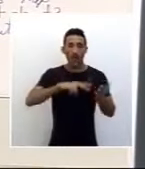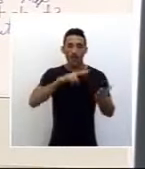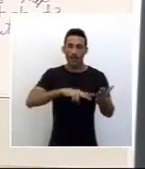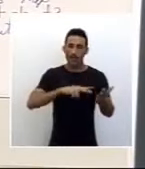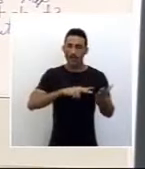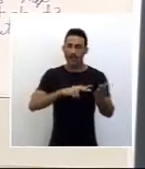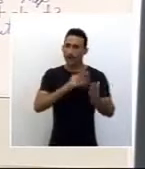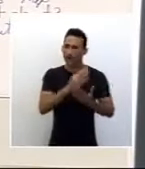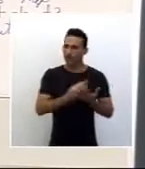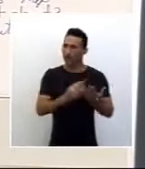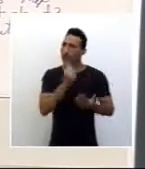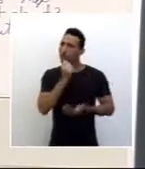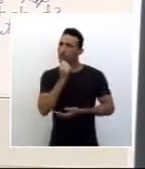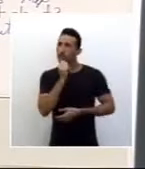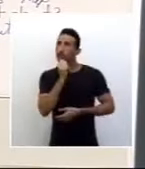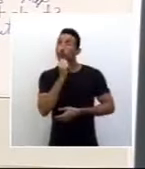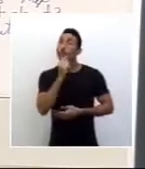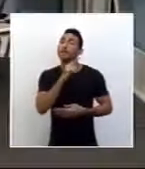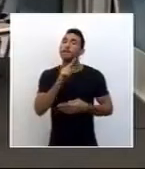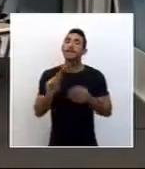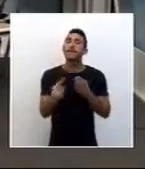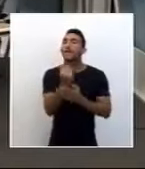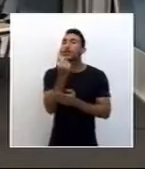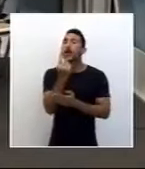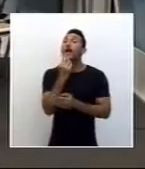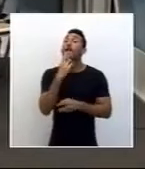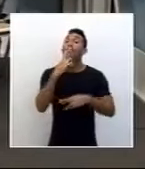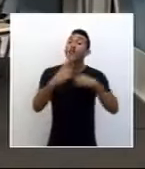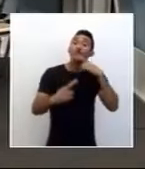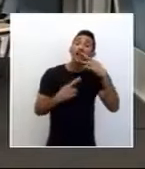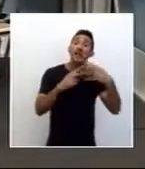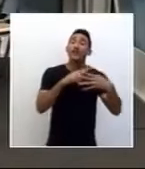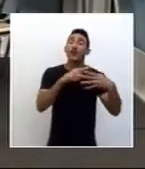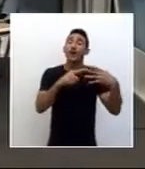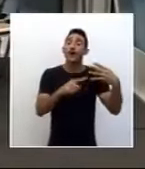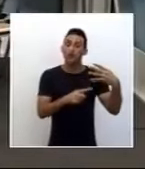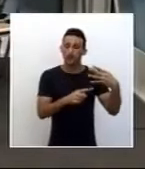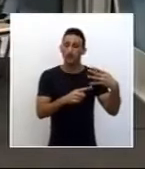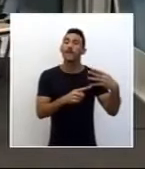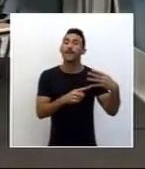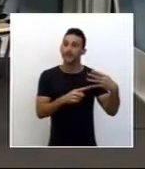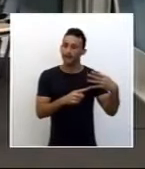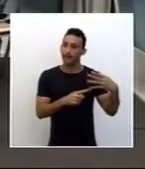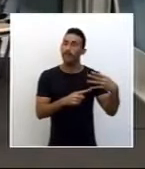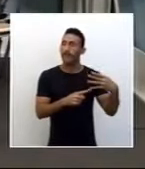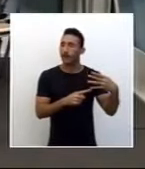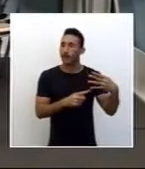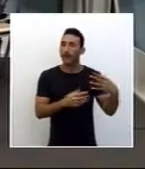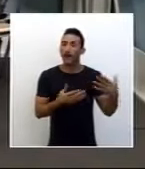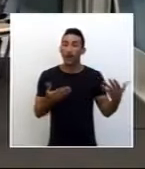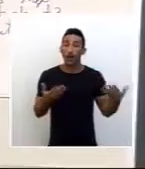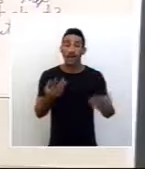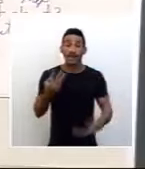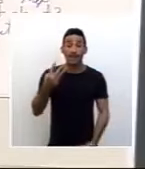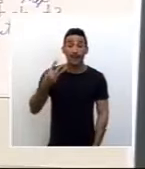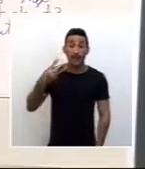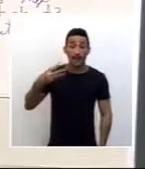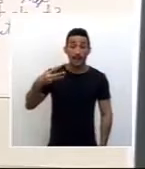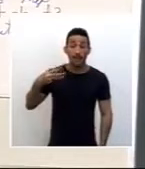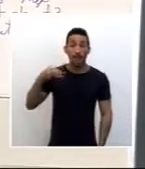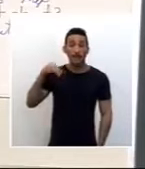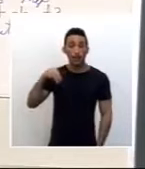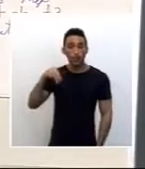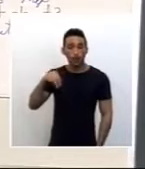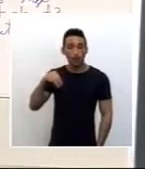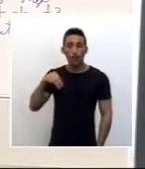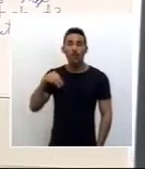quatro perguntinhas para para ver se eles conseguem decifrar sozinhos tá então nós vamos dar Três minutinhos para